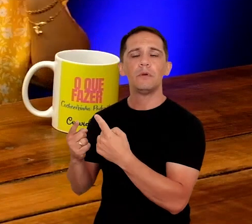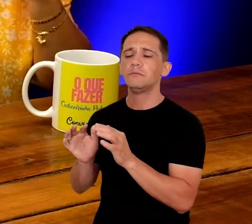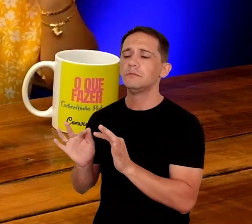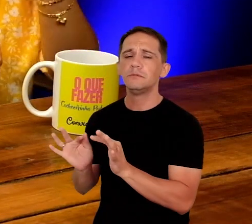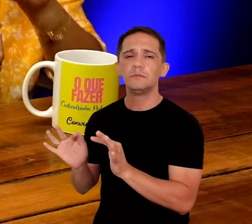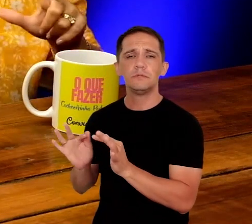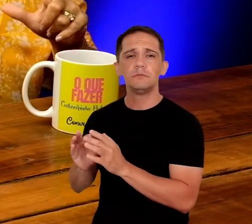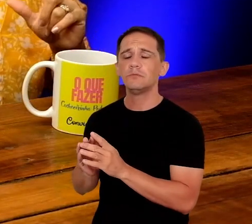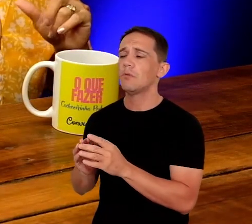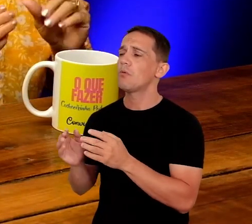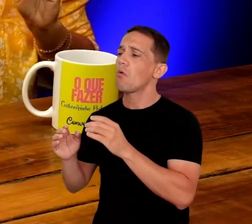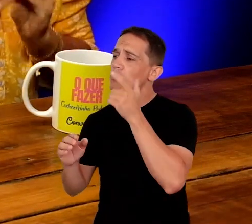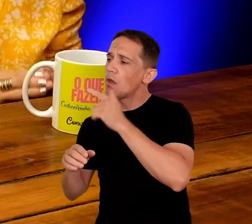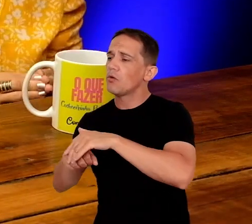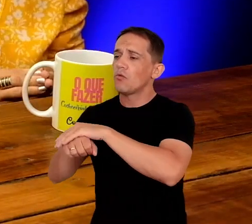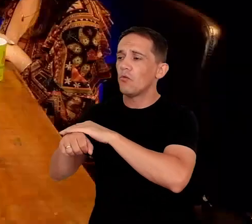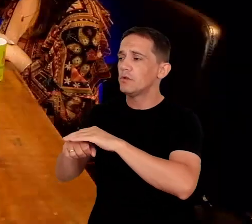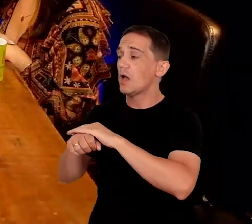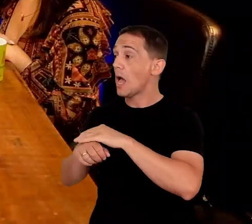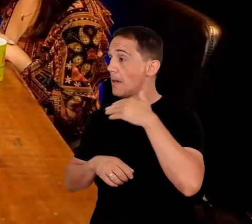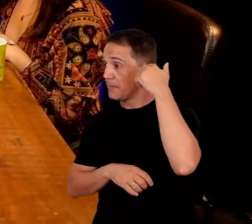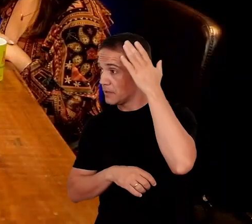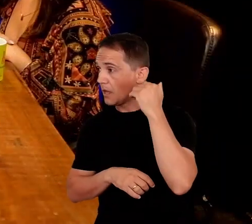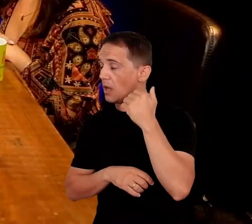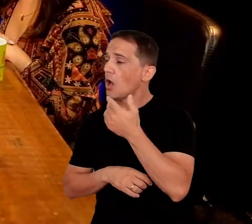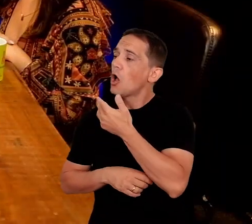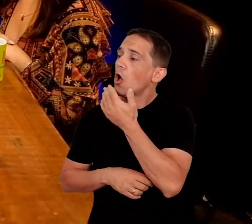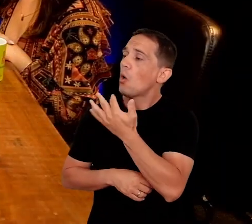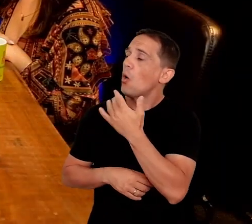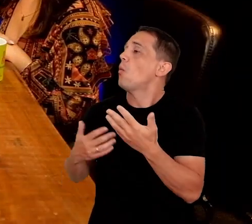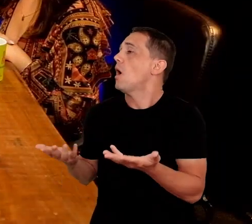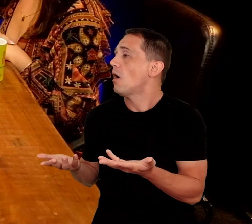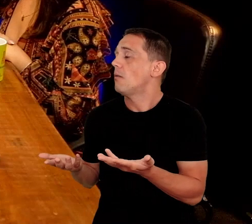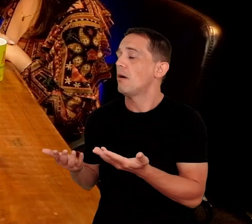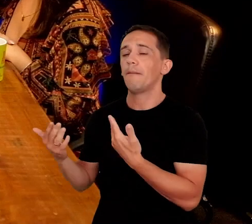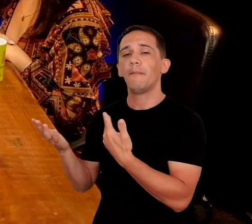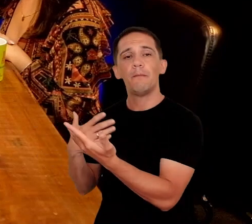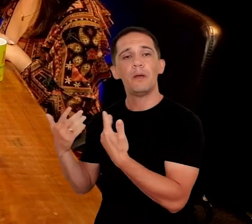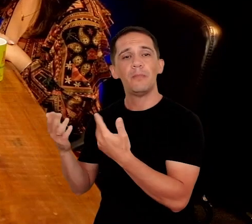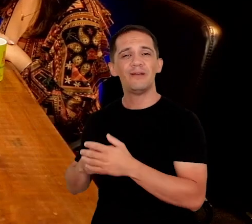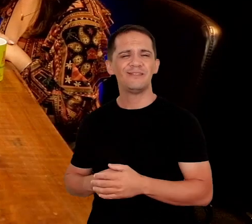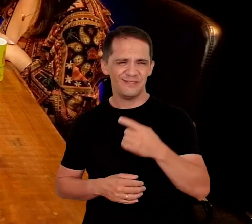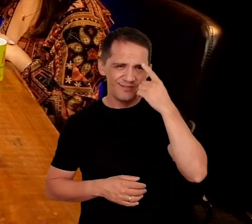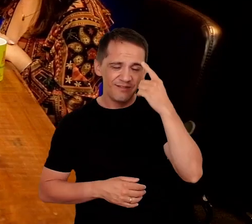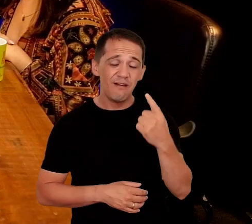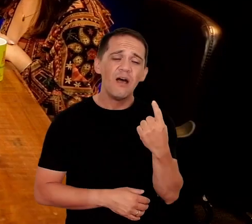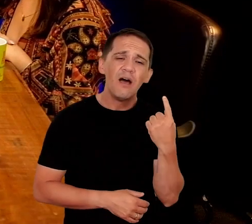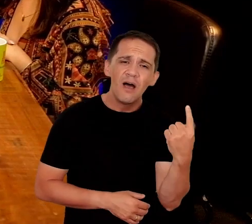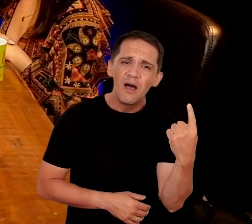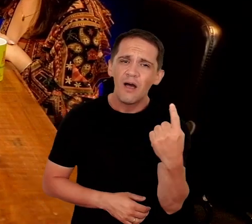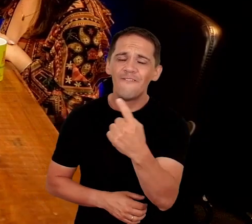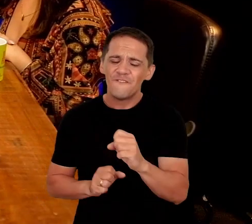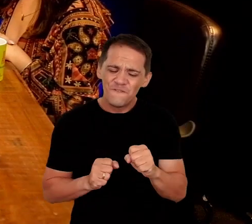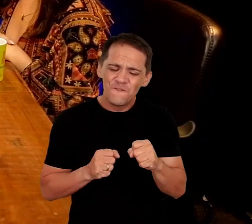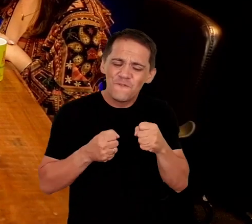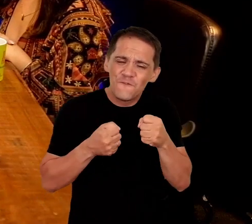Vermelho, verde, azul. Muito básico. Se cada um na sua área... Soubesse não o tirando básico. o nosso trabalho, tá? Mas se